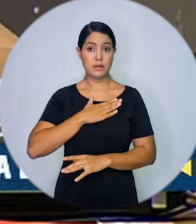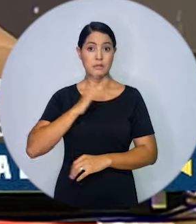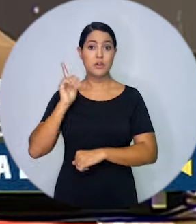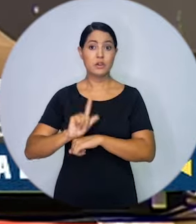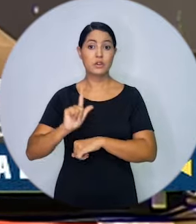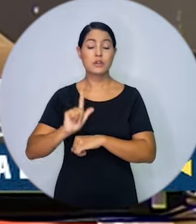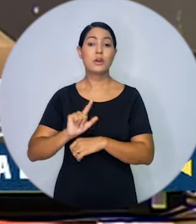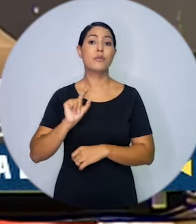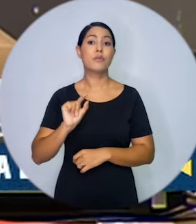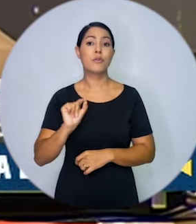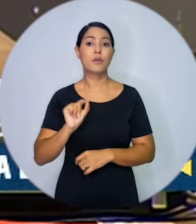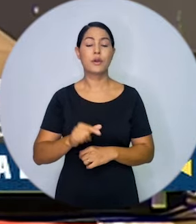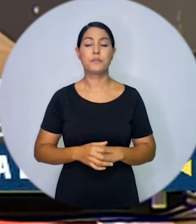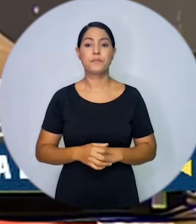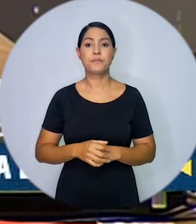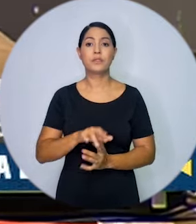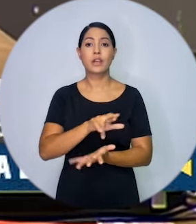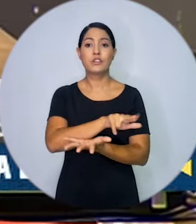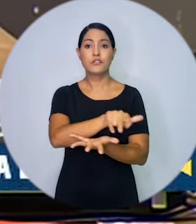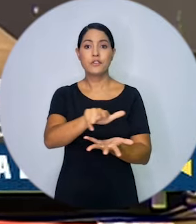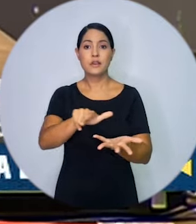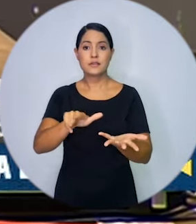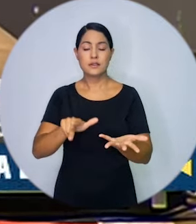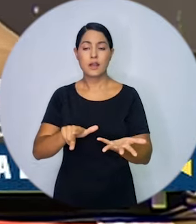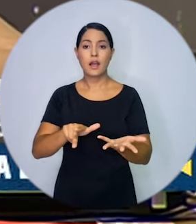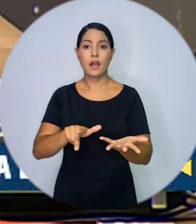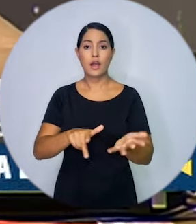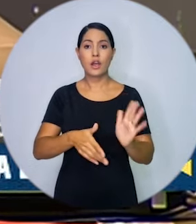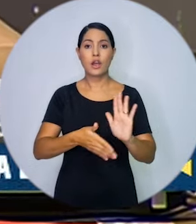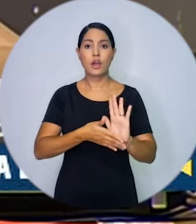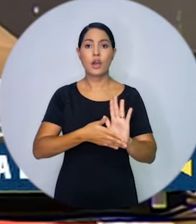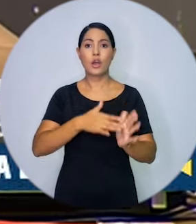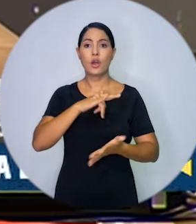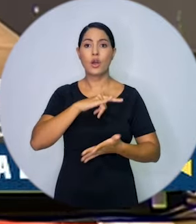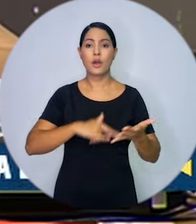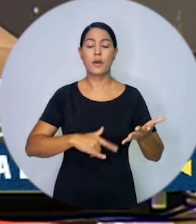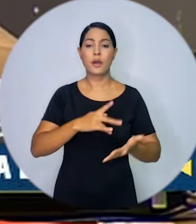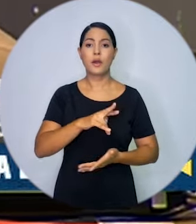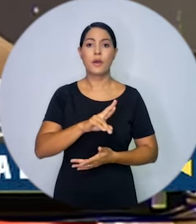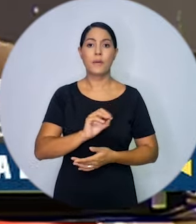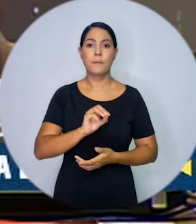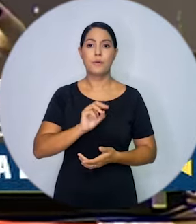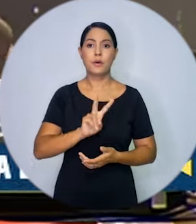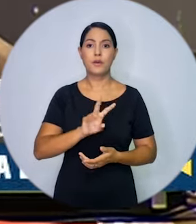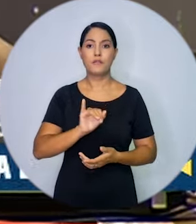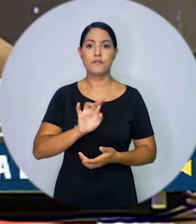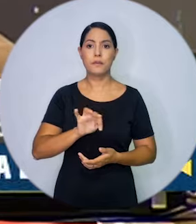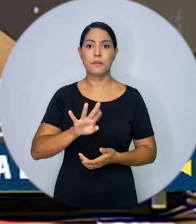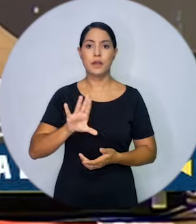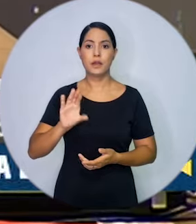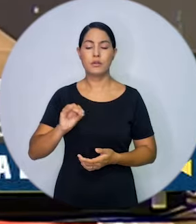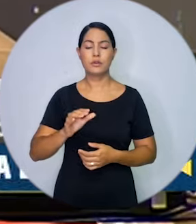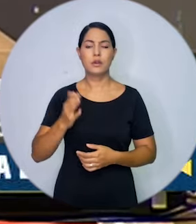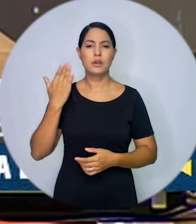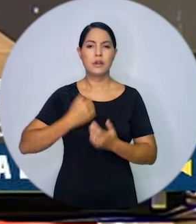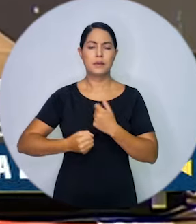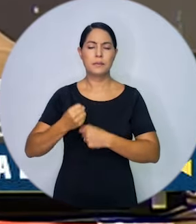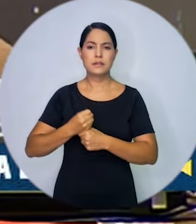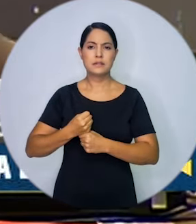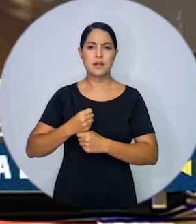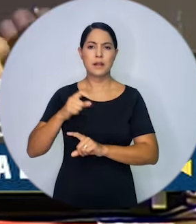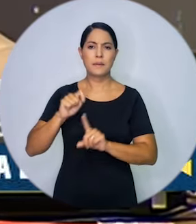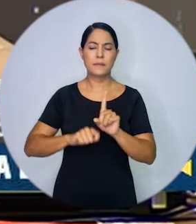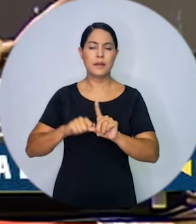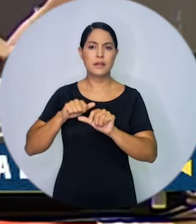projeto da minha gestão foi o provimento da diversidade. O provimento da diversidade ele foi um projeto que apresentei em setembro do ano